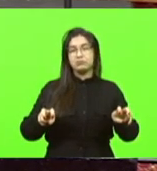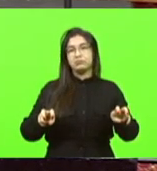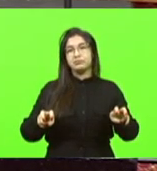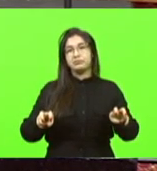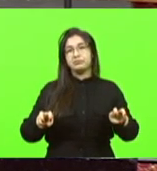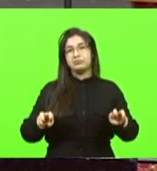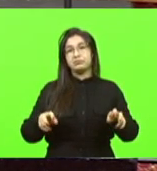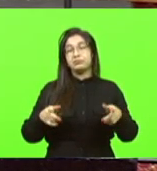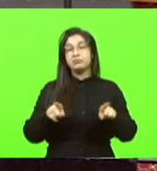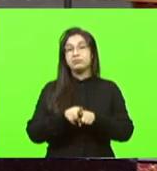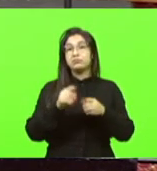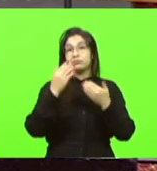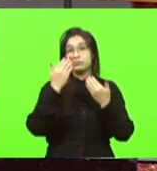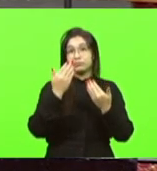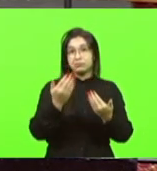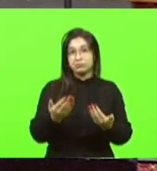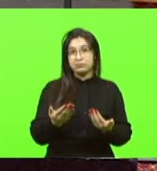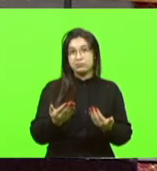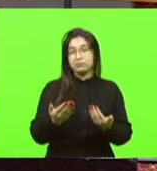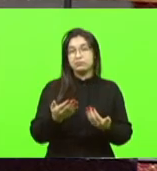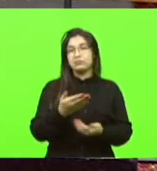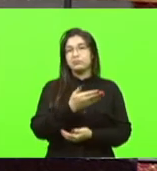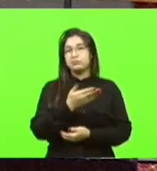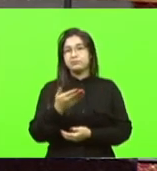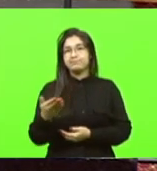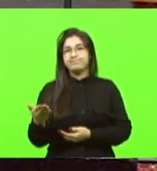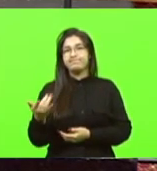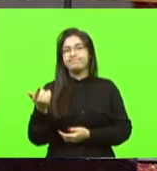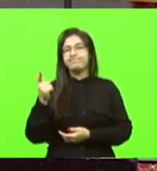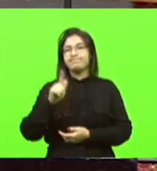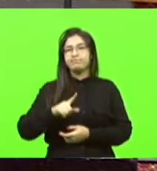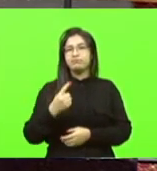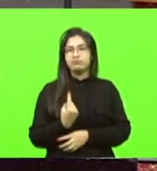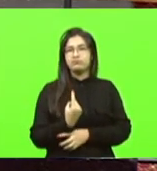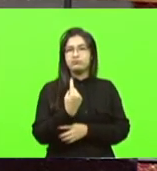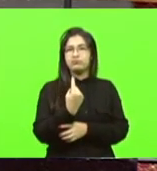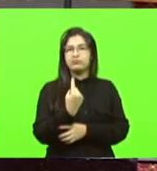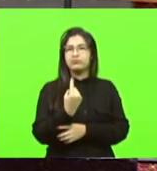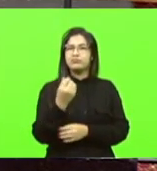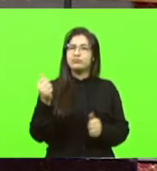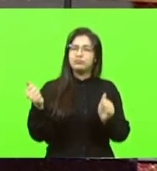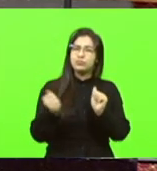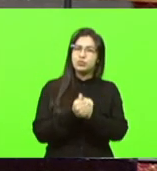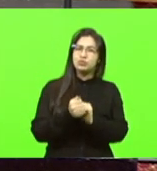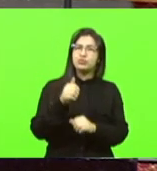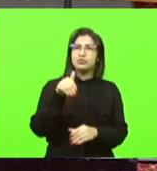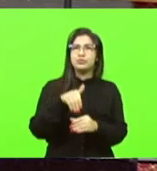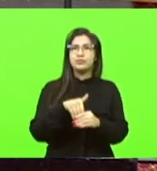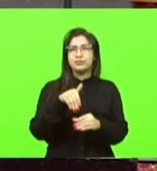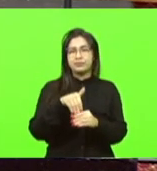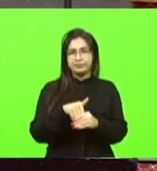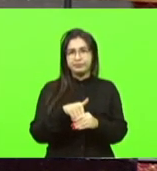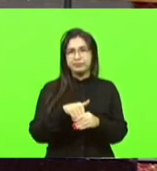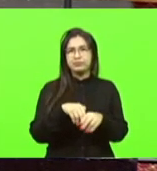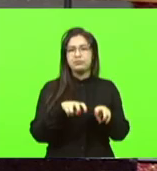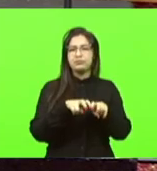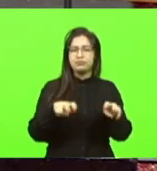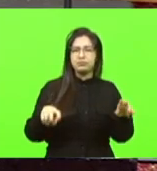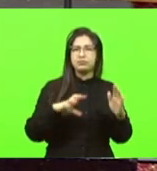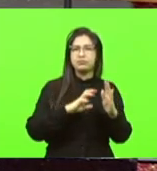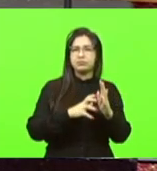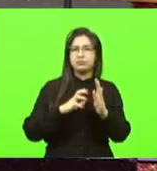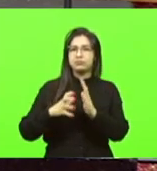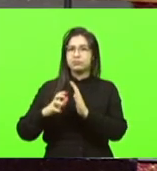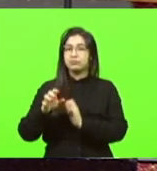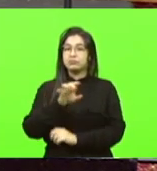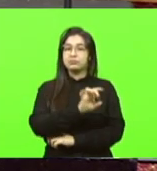a bancada pela Unidade demonstrada mais uma vez aqui voltando em bloco é